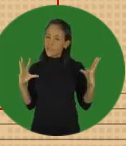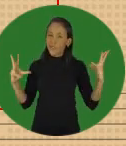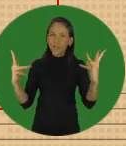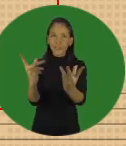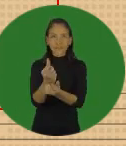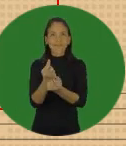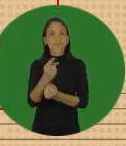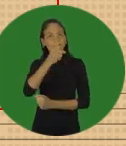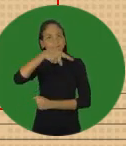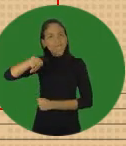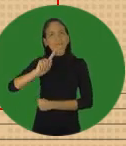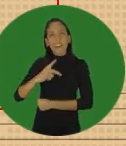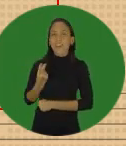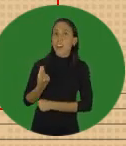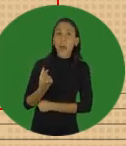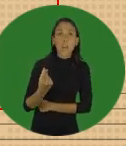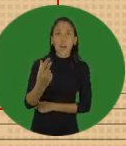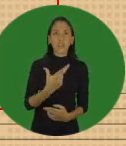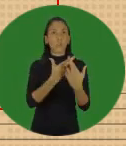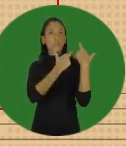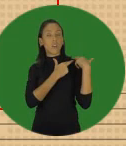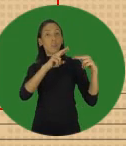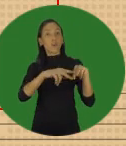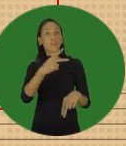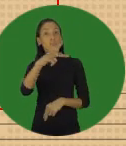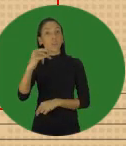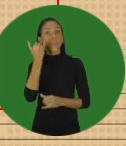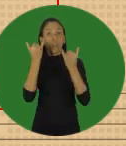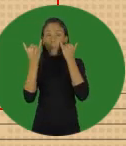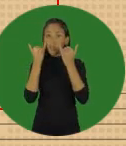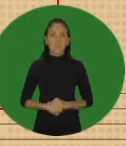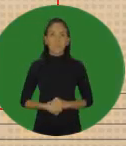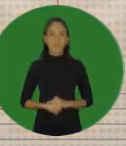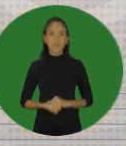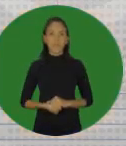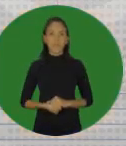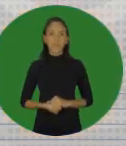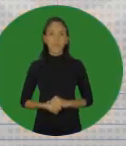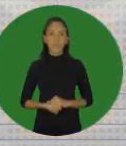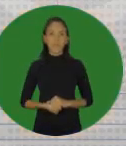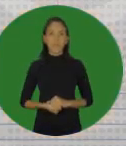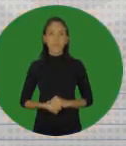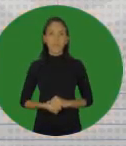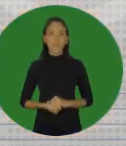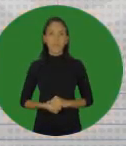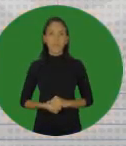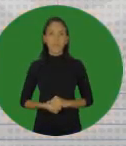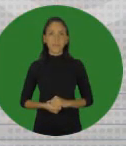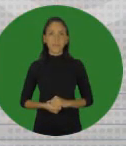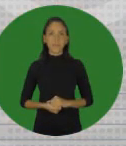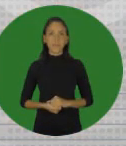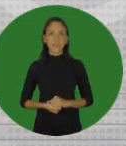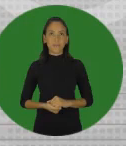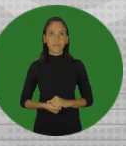Você é eternamente responsável pelos dados que carrega. Faça a sua. Em caso de